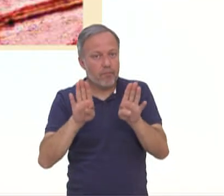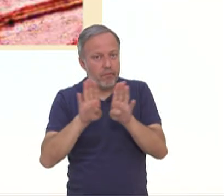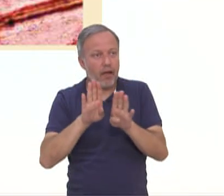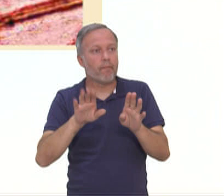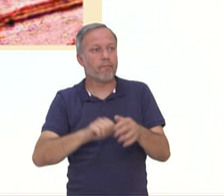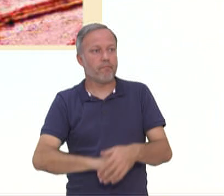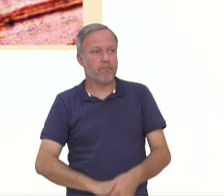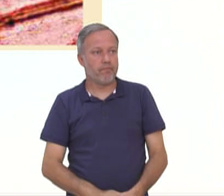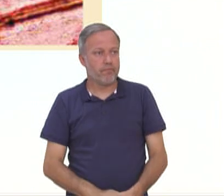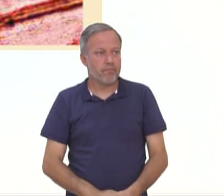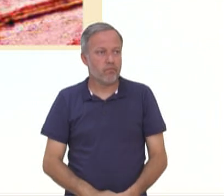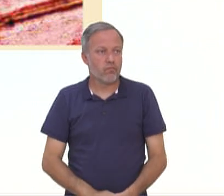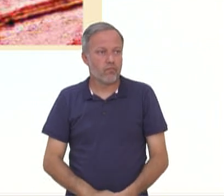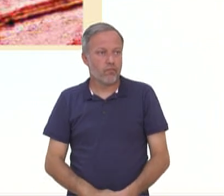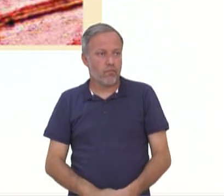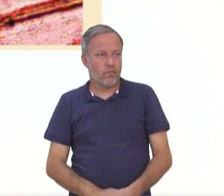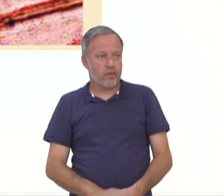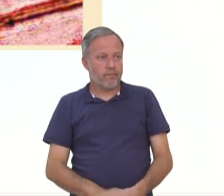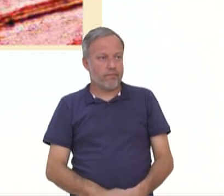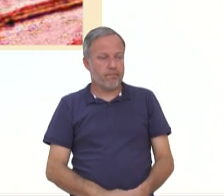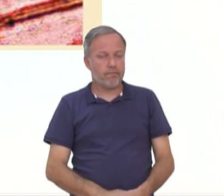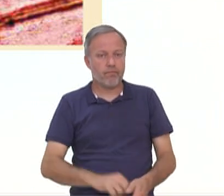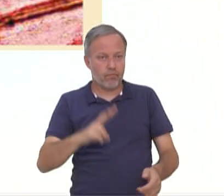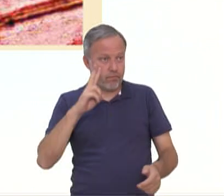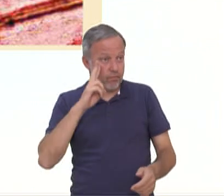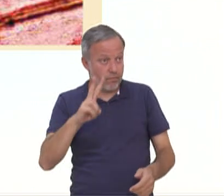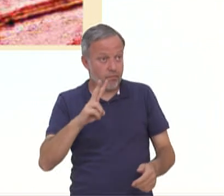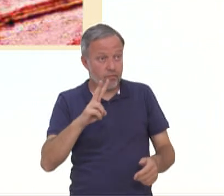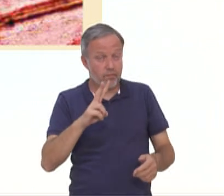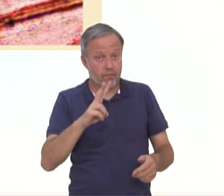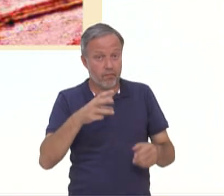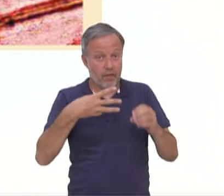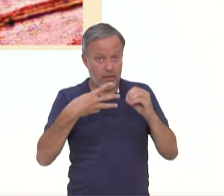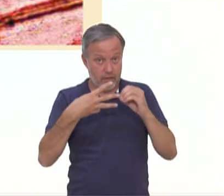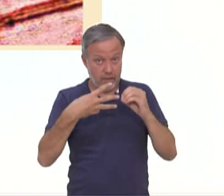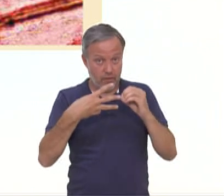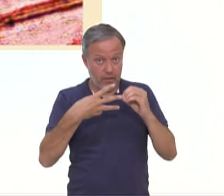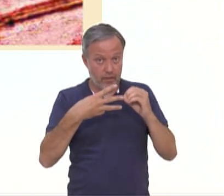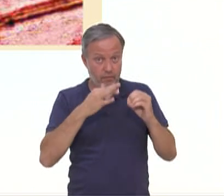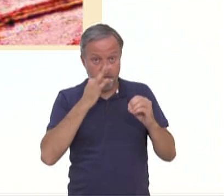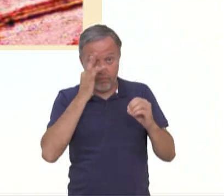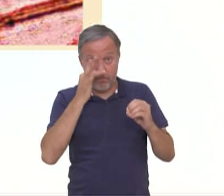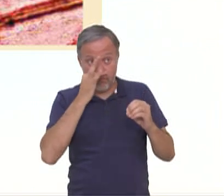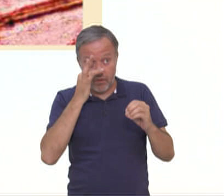Aqui primeiro, sem corantes, o que é possível observar? Uma célula de planta,